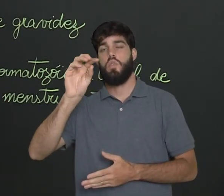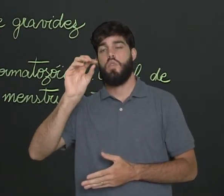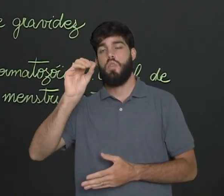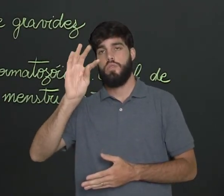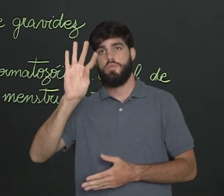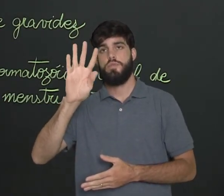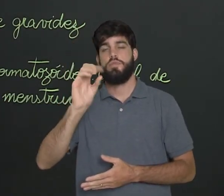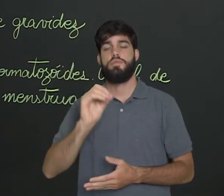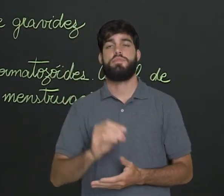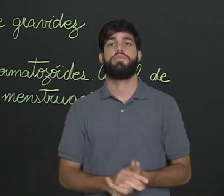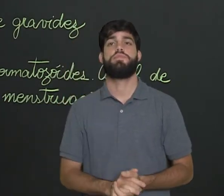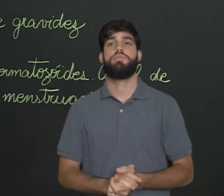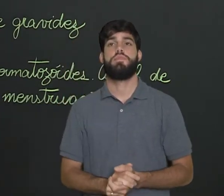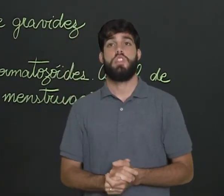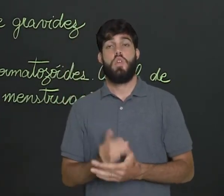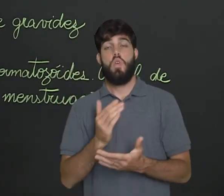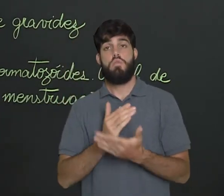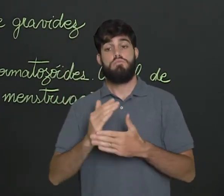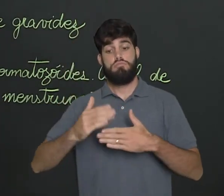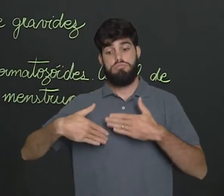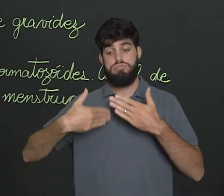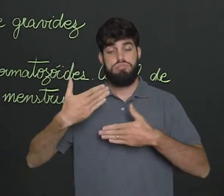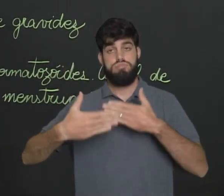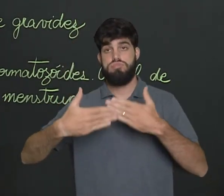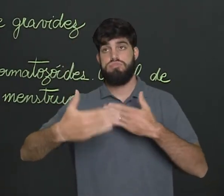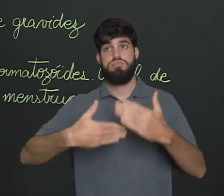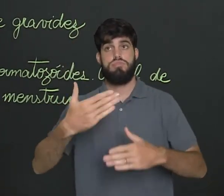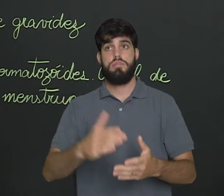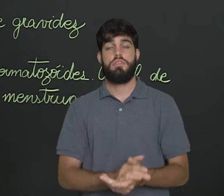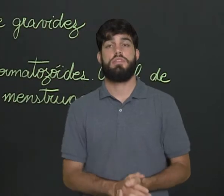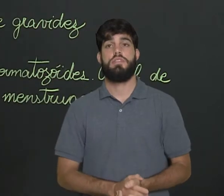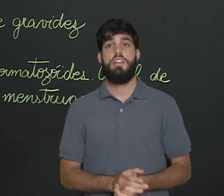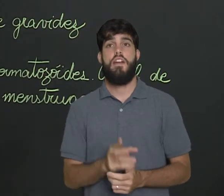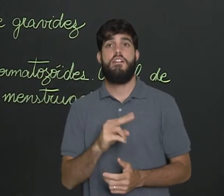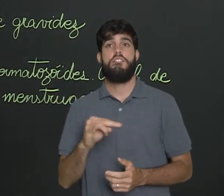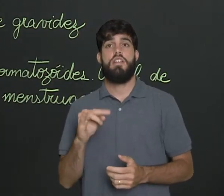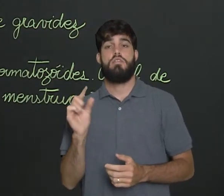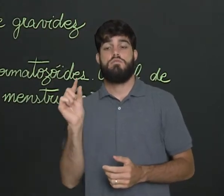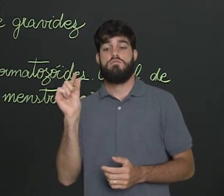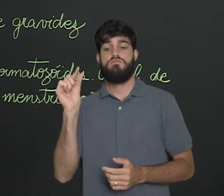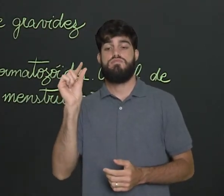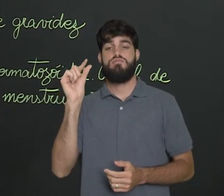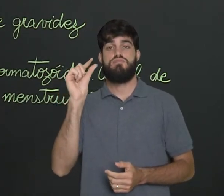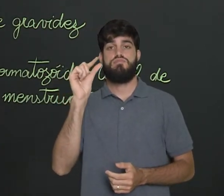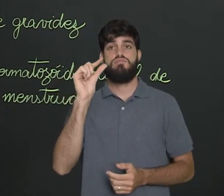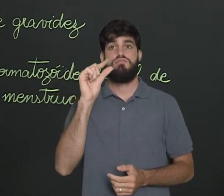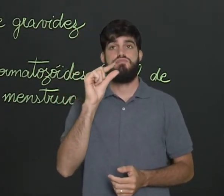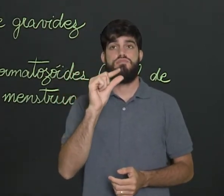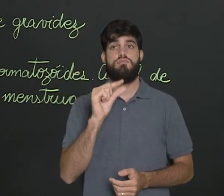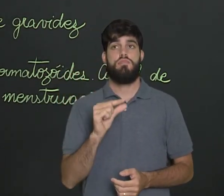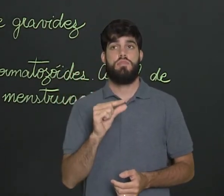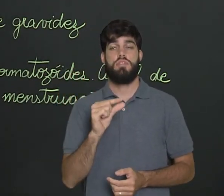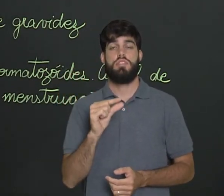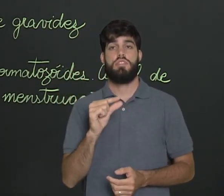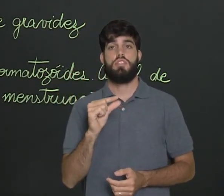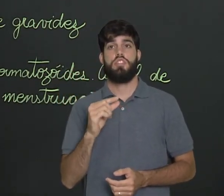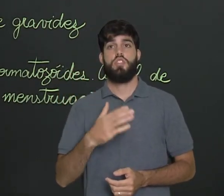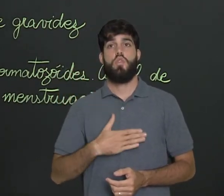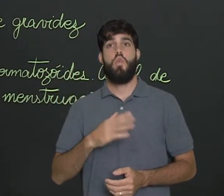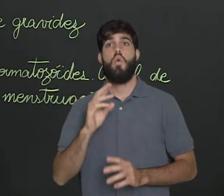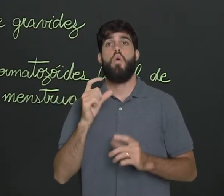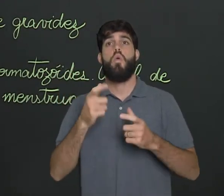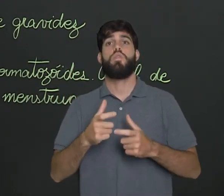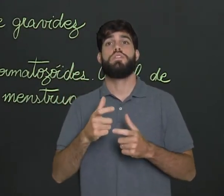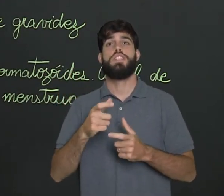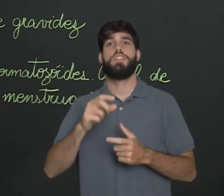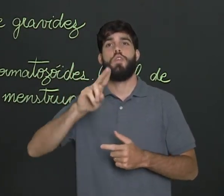1. Esse conjunto de células que começam a se multiplicar a partir daí, vai se fixar onde? Vai caminhar, caminhar,